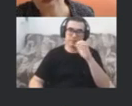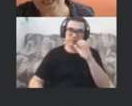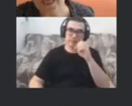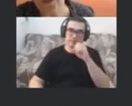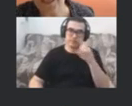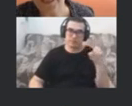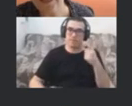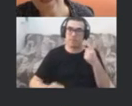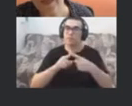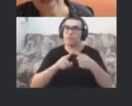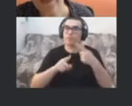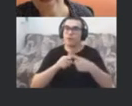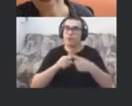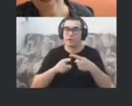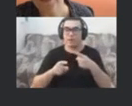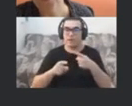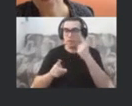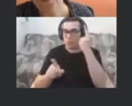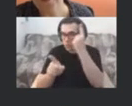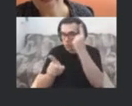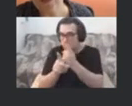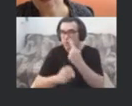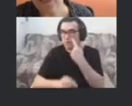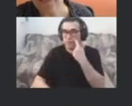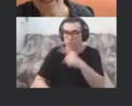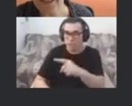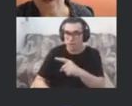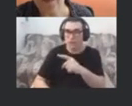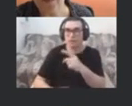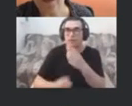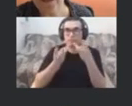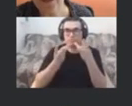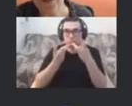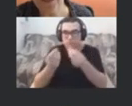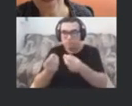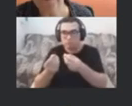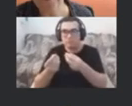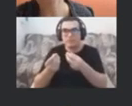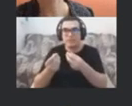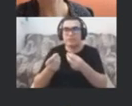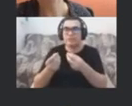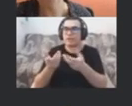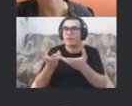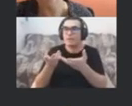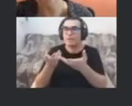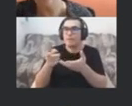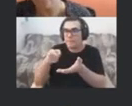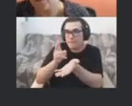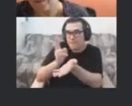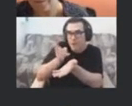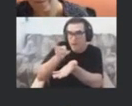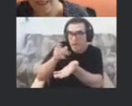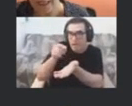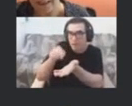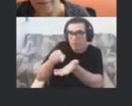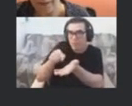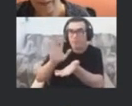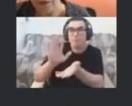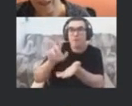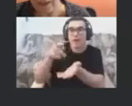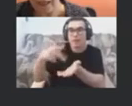identificar ou quantificar diferentes espécies de um mesmo elemento é importante, porque às vezes o elemento está numa